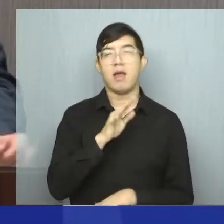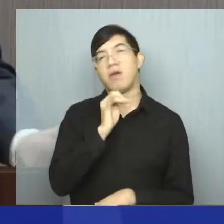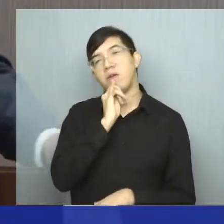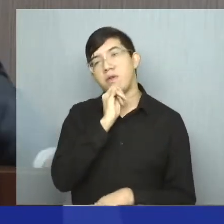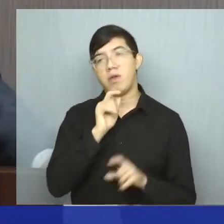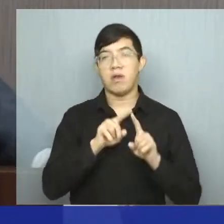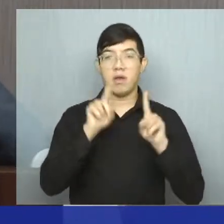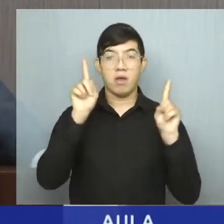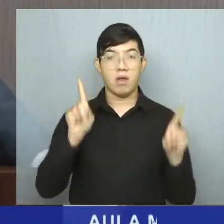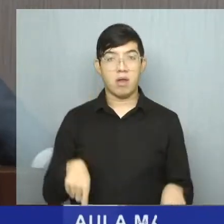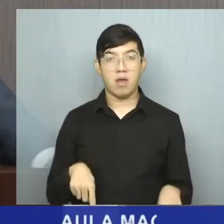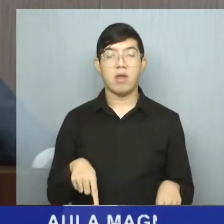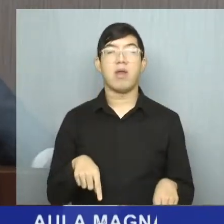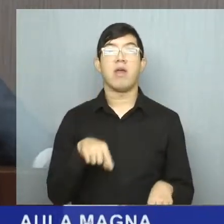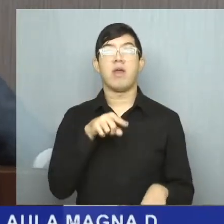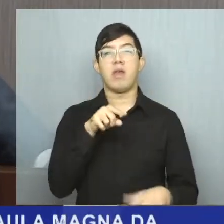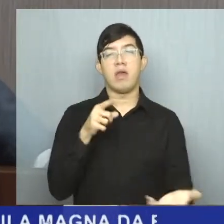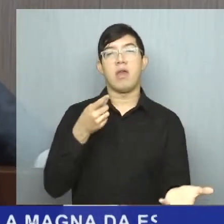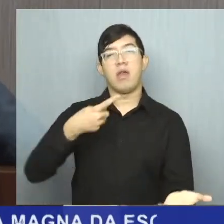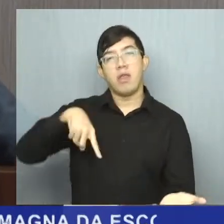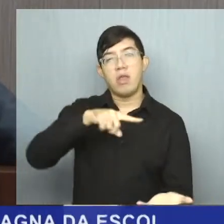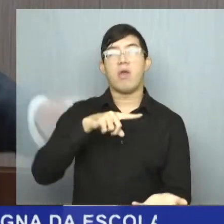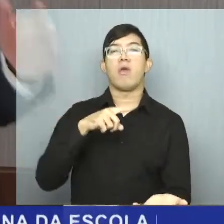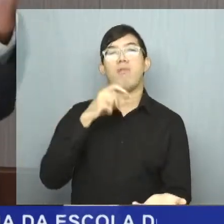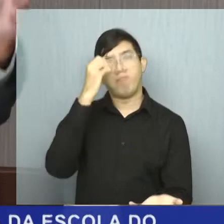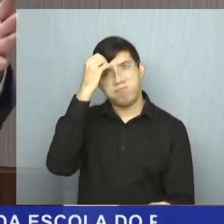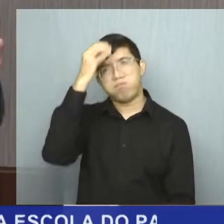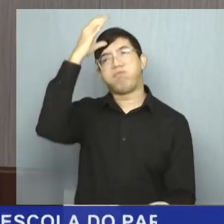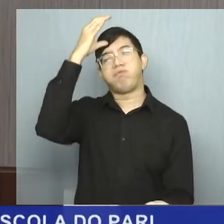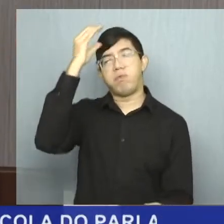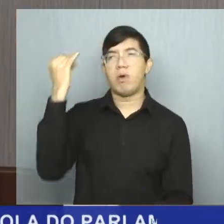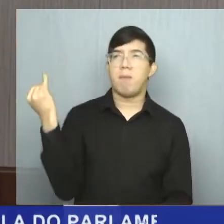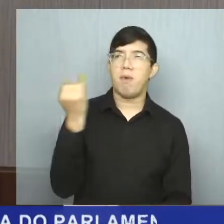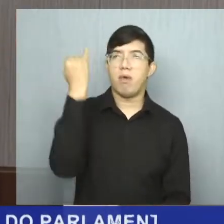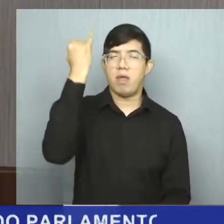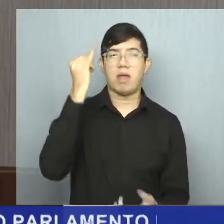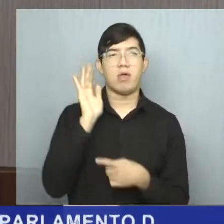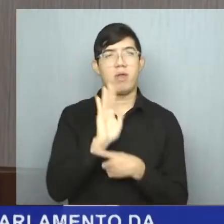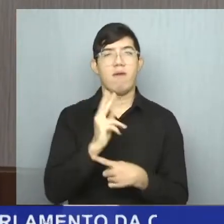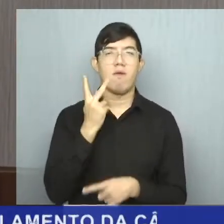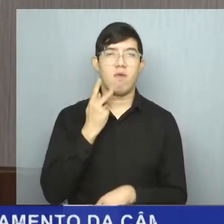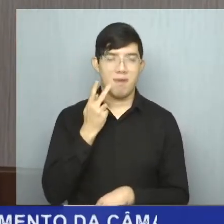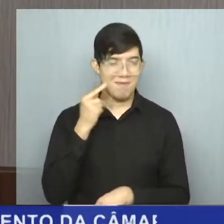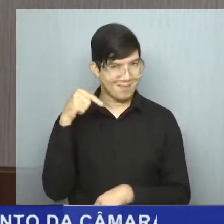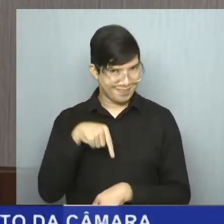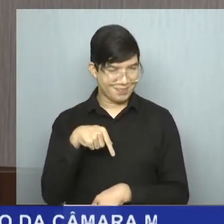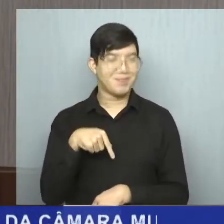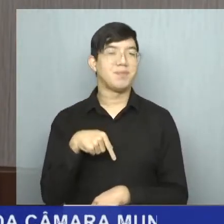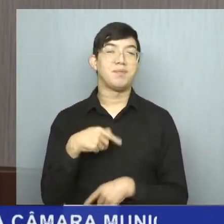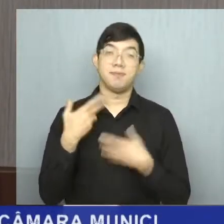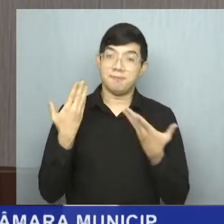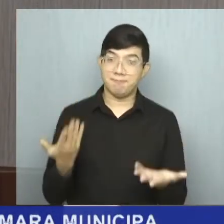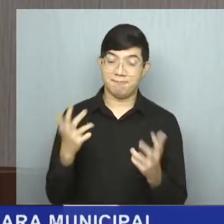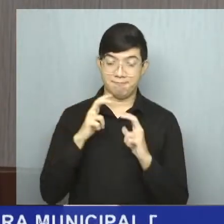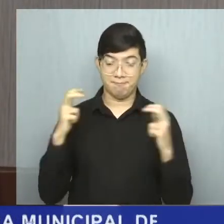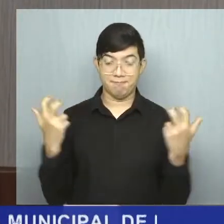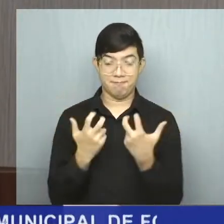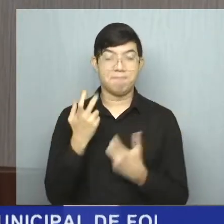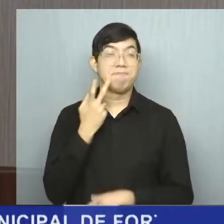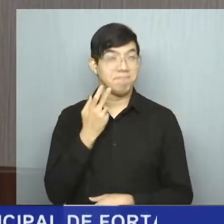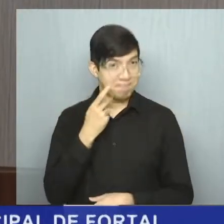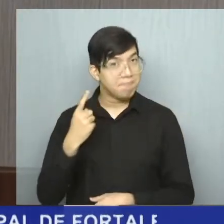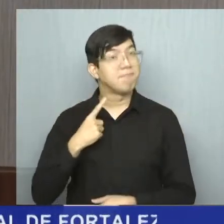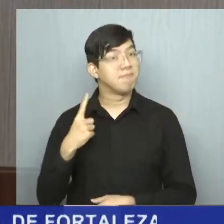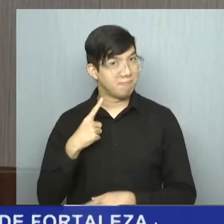programa Nosso Conhecimento, Nossa Fortaleza. Para quem não sabe, a Câmara Municipal de Fortaleza tem esse